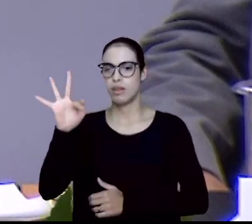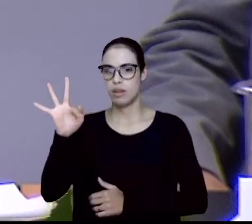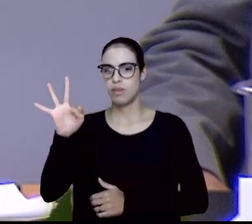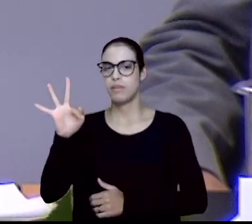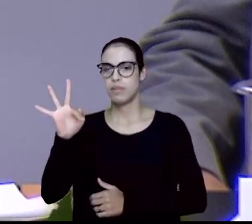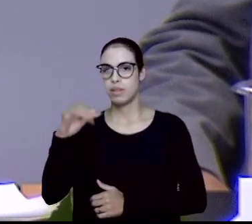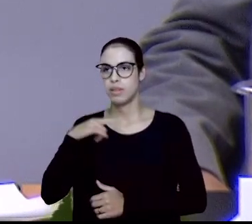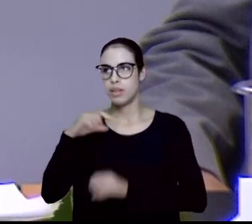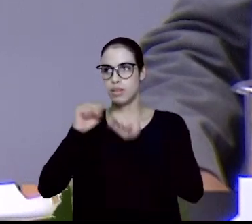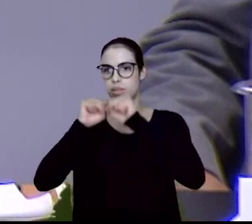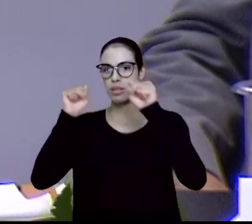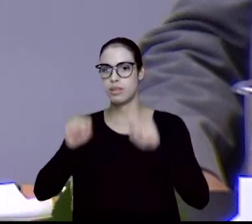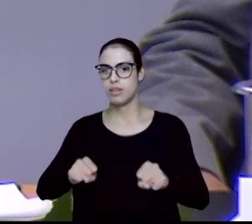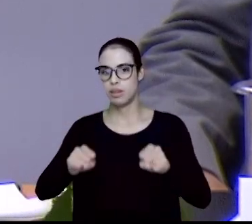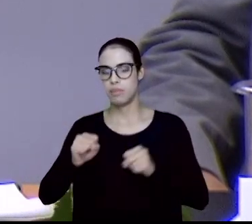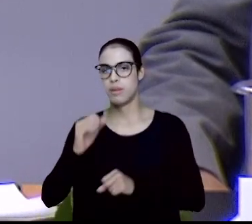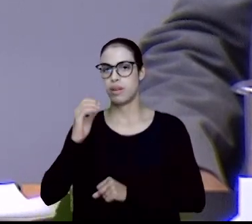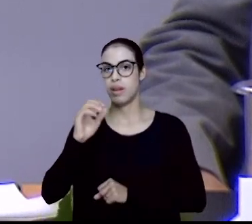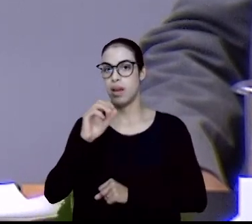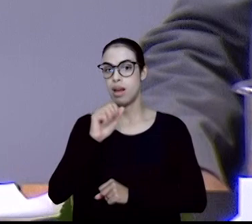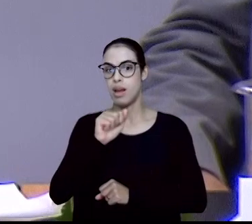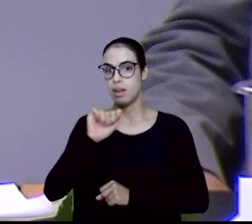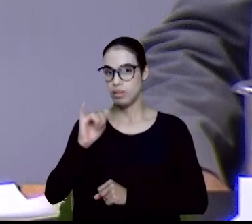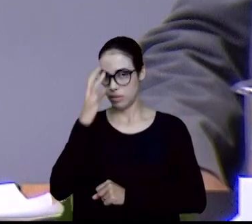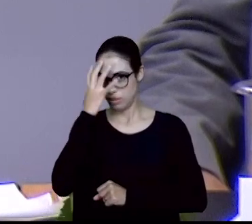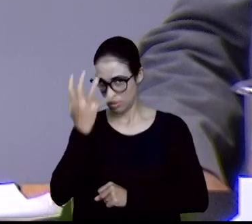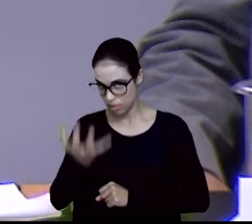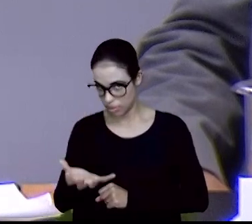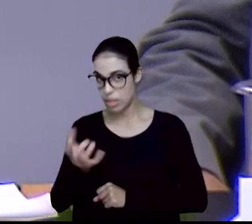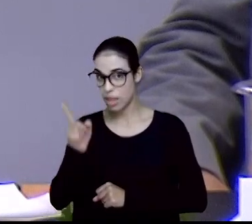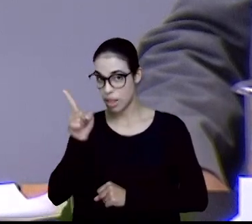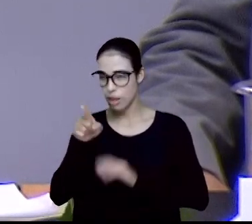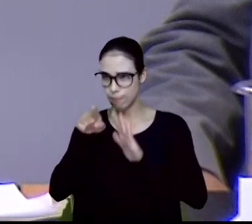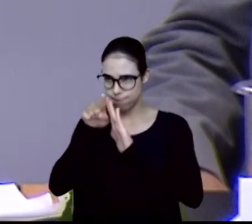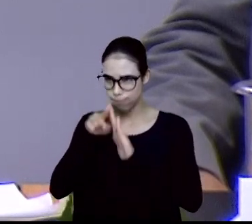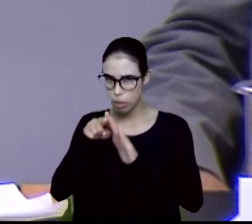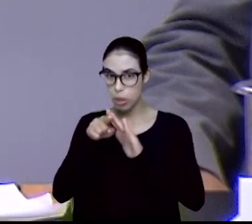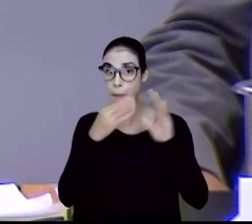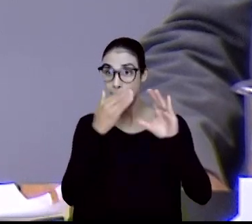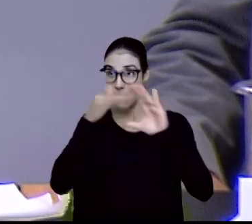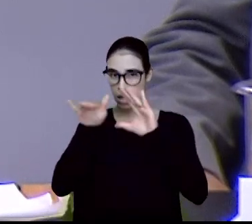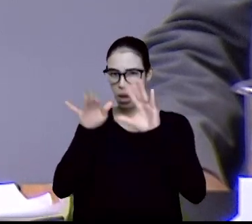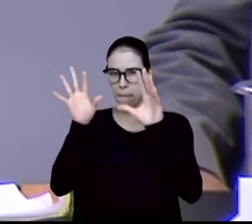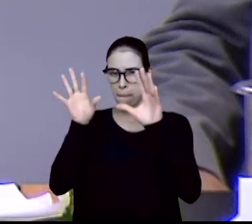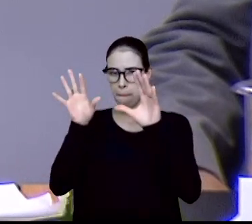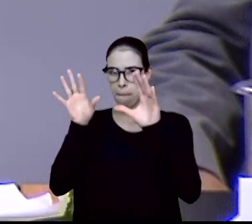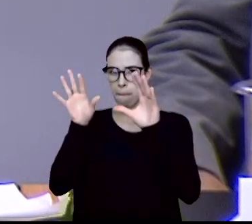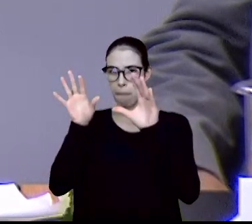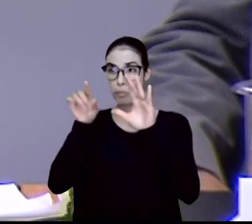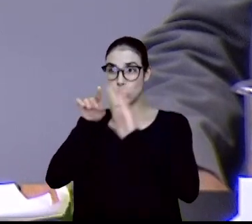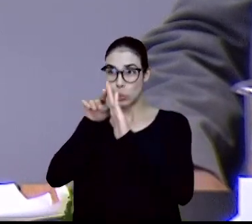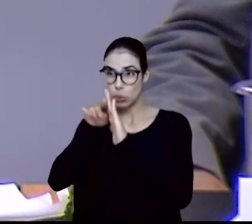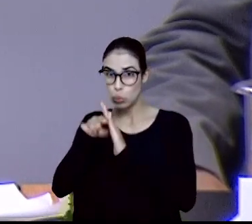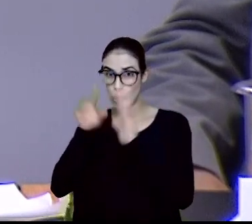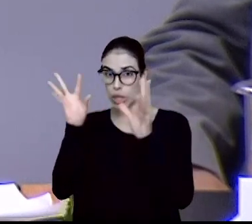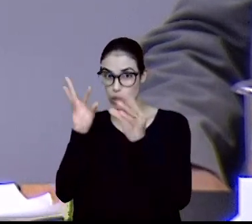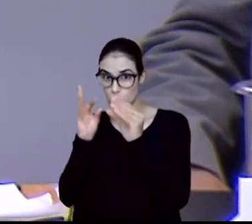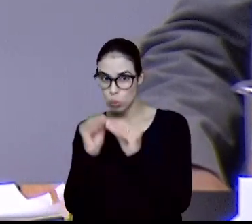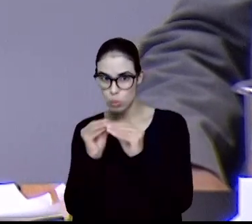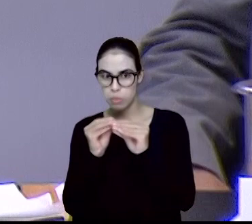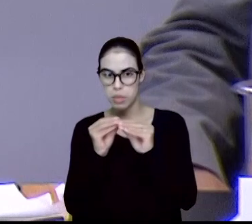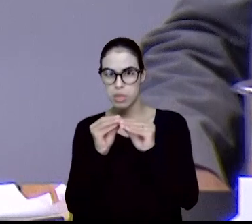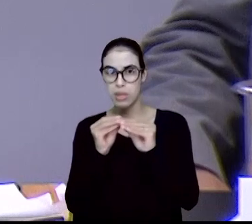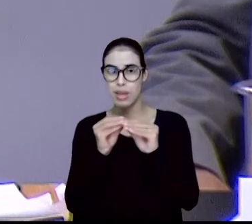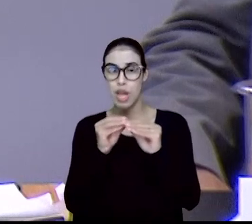de inteligência artificial que faz um resumo do processo. Chega lá com os 20 volumes